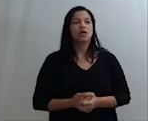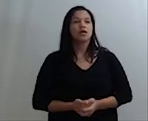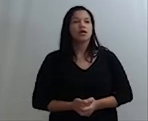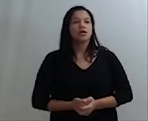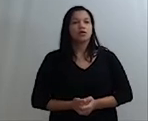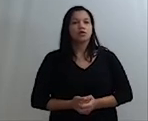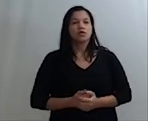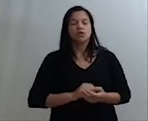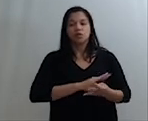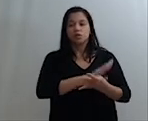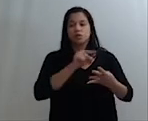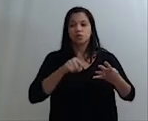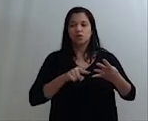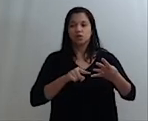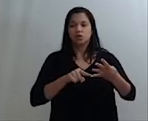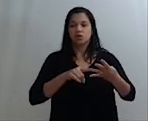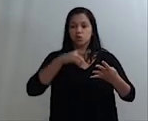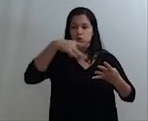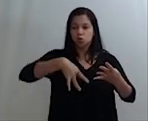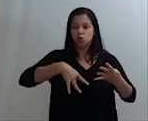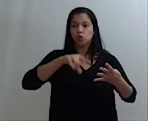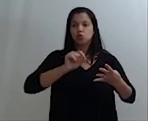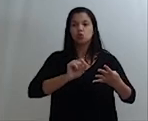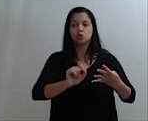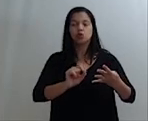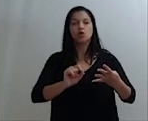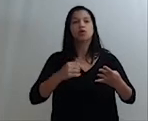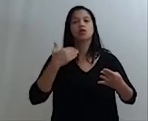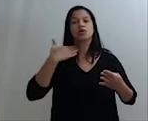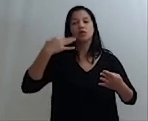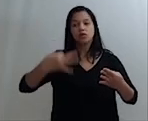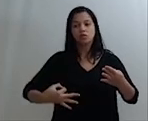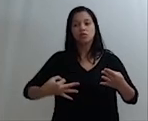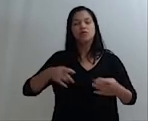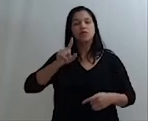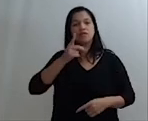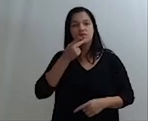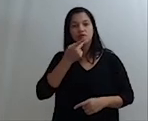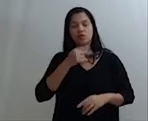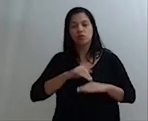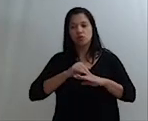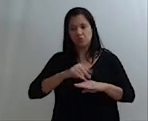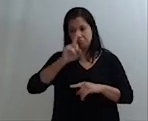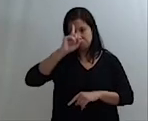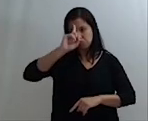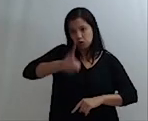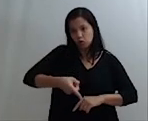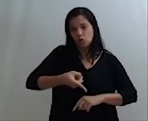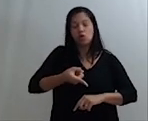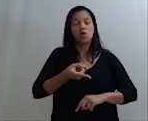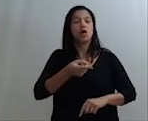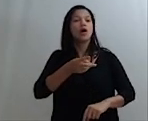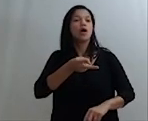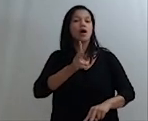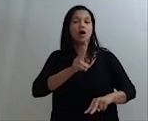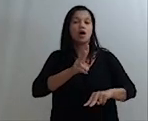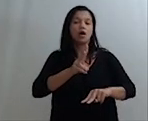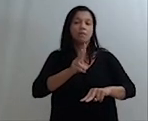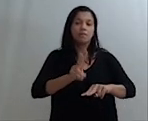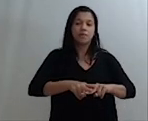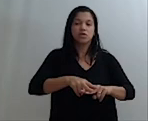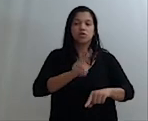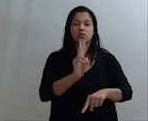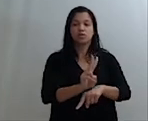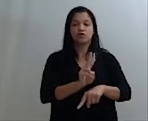o argumento final de que o magistrado ao decretar a prisão preventiva também não tratou primeiramente de